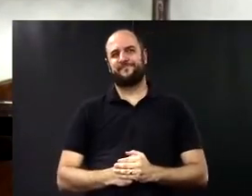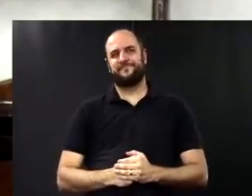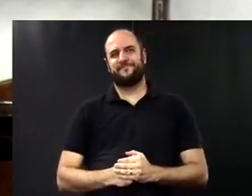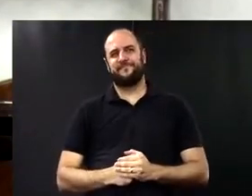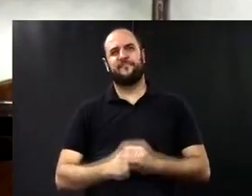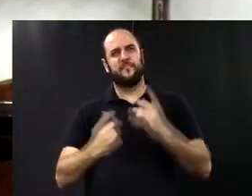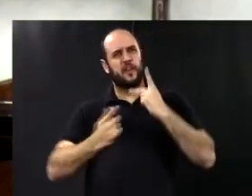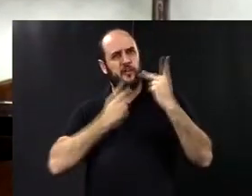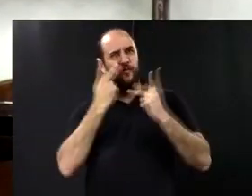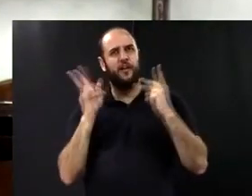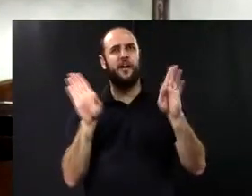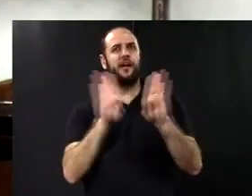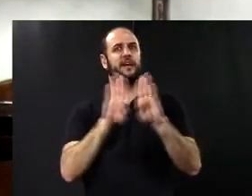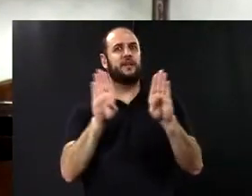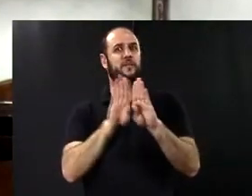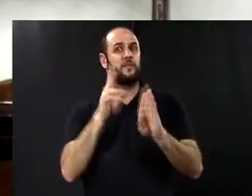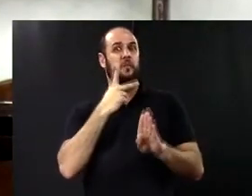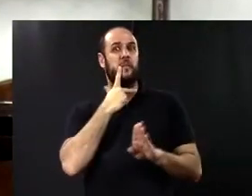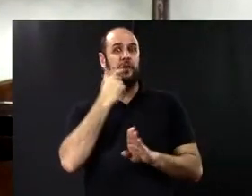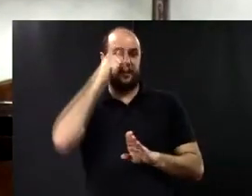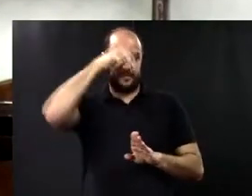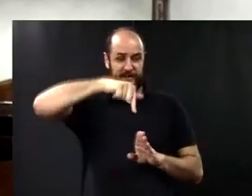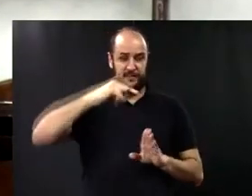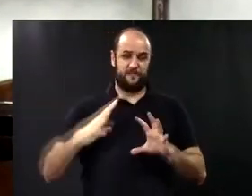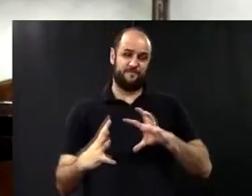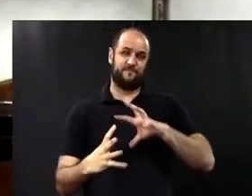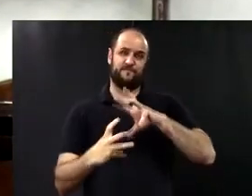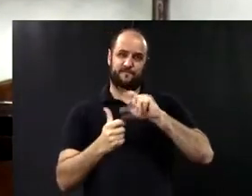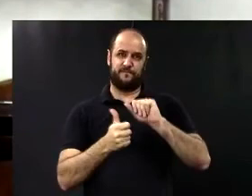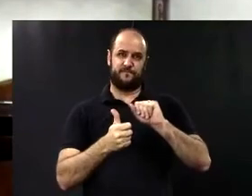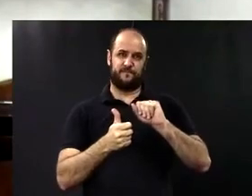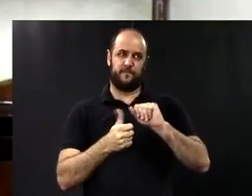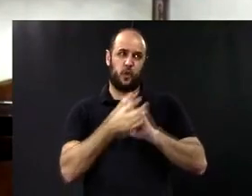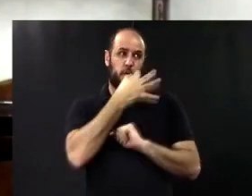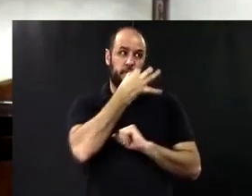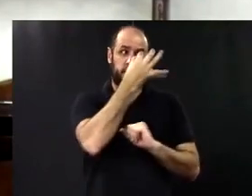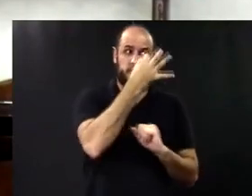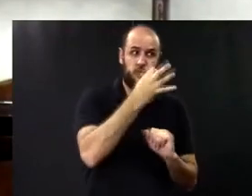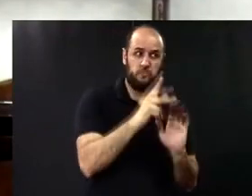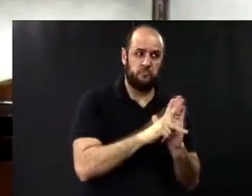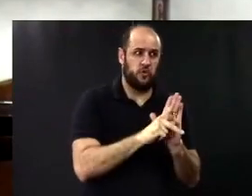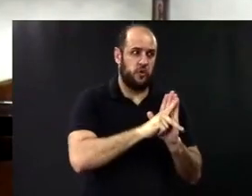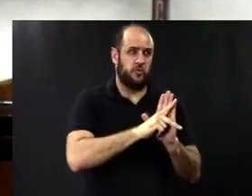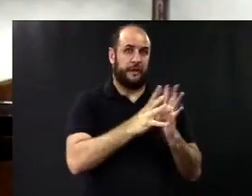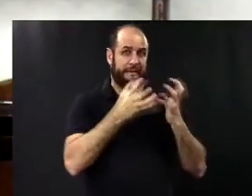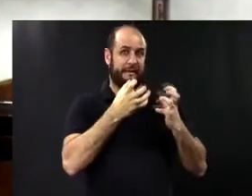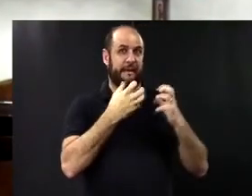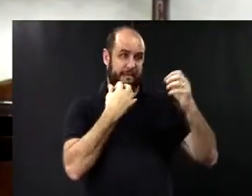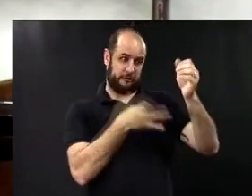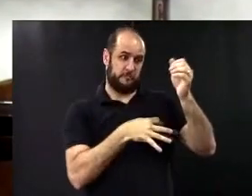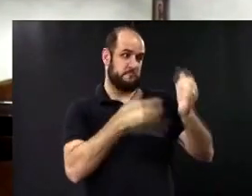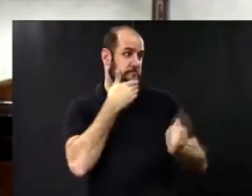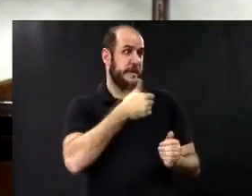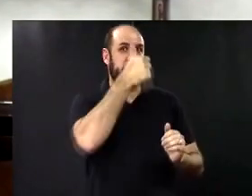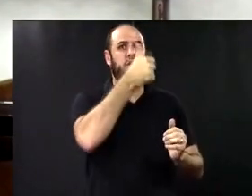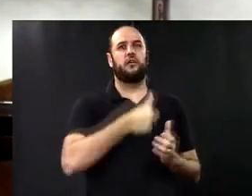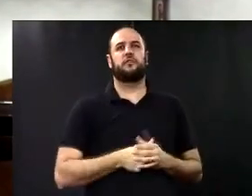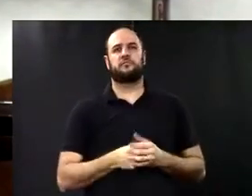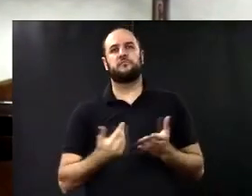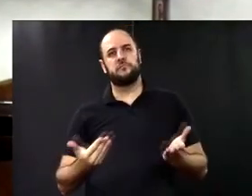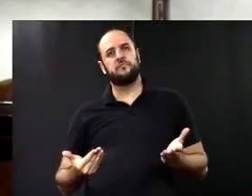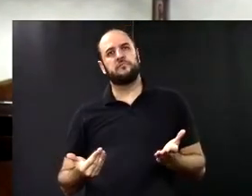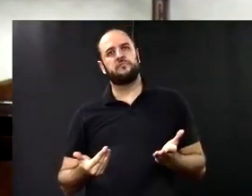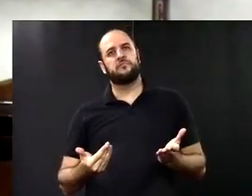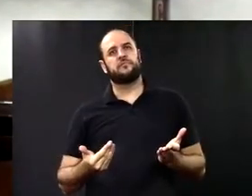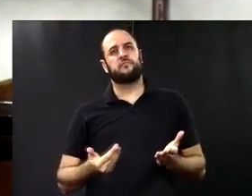esse pai terreno disciplina segundo melhor lhes parecia. Ou seja, disciplinava